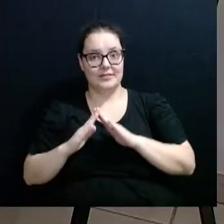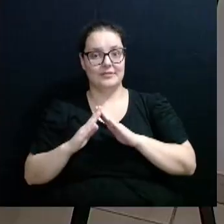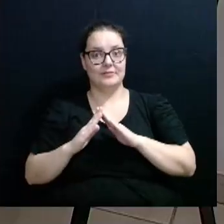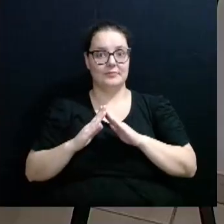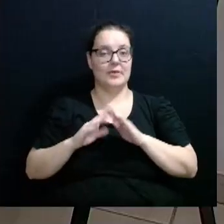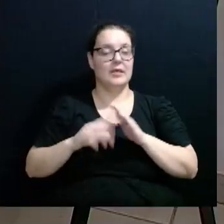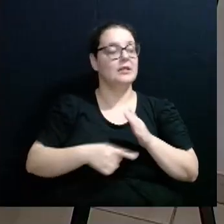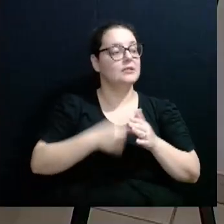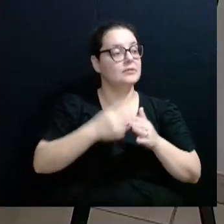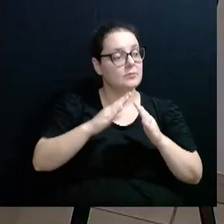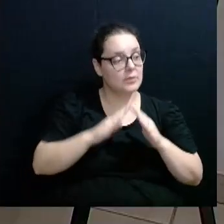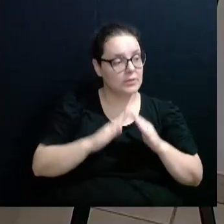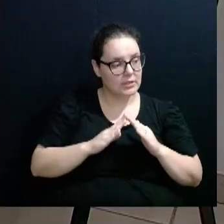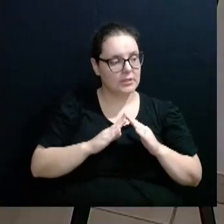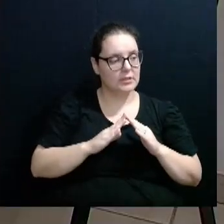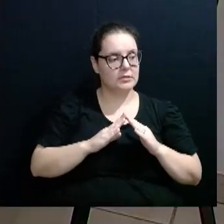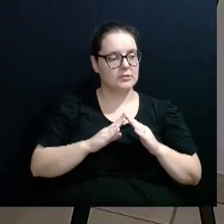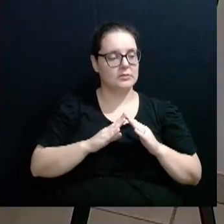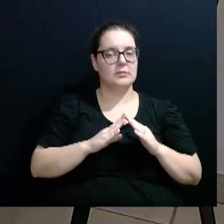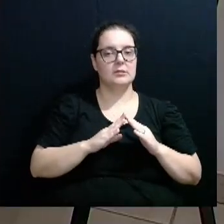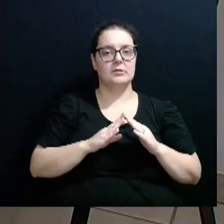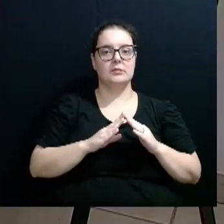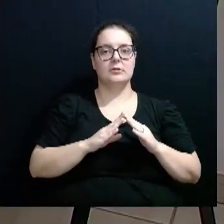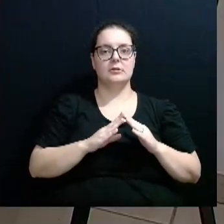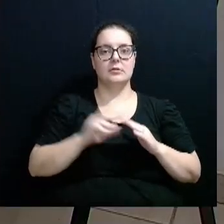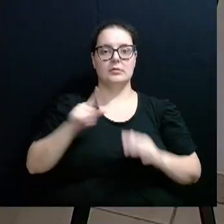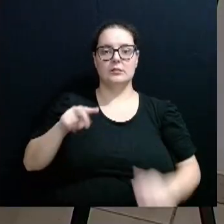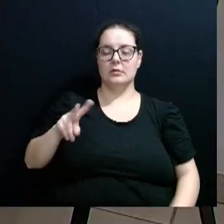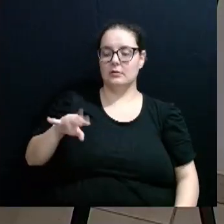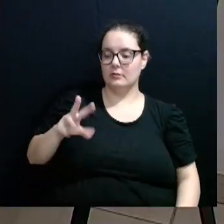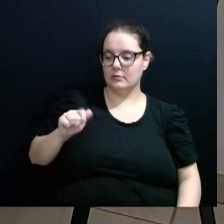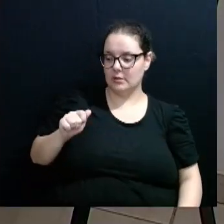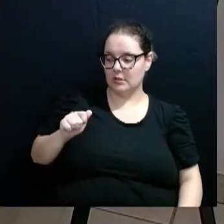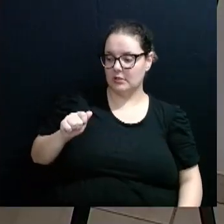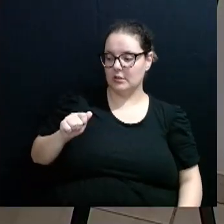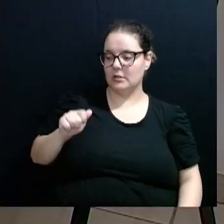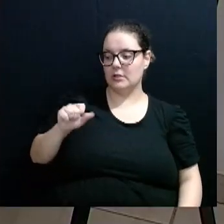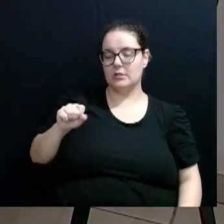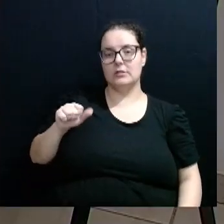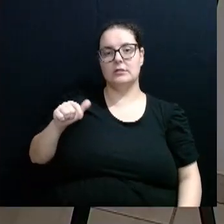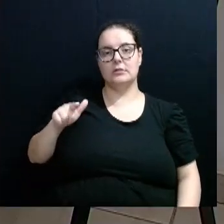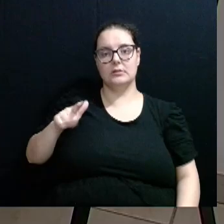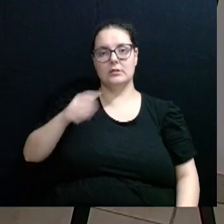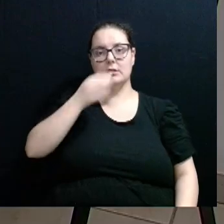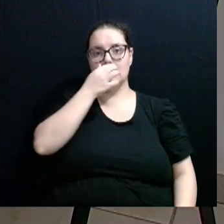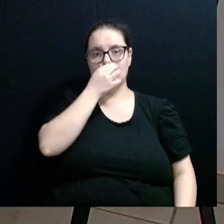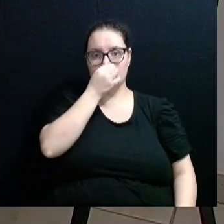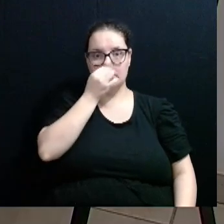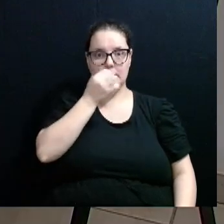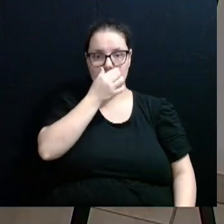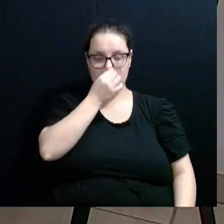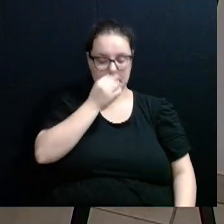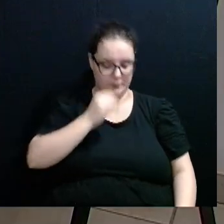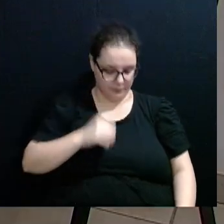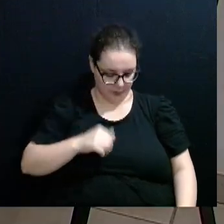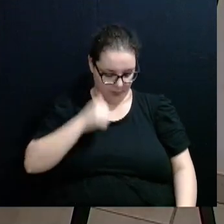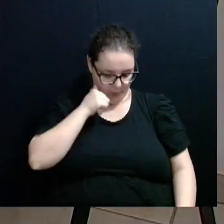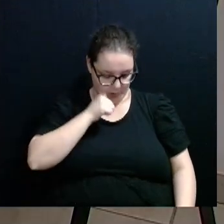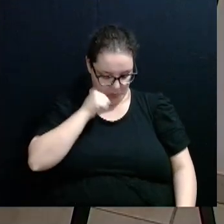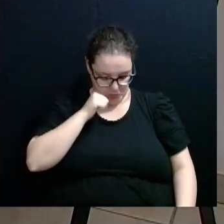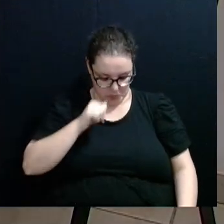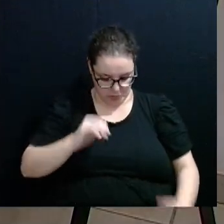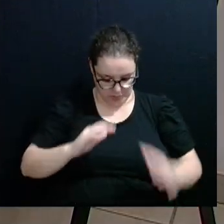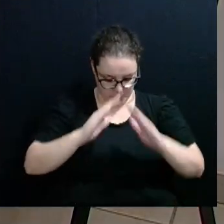casa, que é a Vila Sal, que são as mulheres, então, como você diz, da Casa da Gestante, é isso.